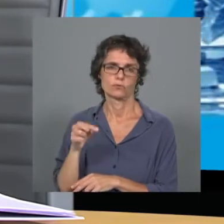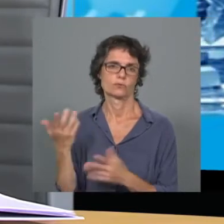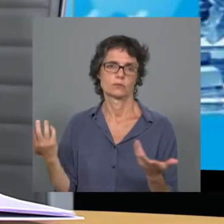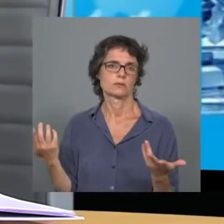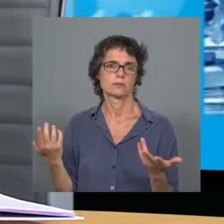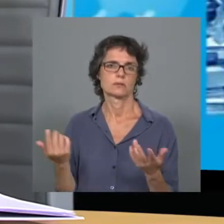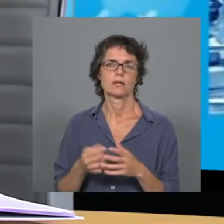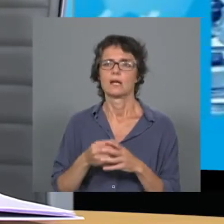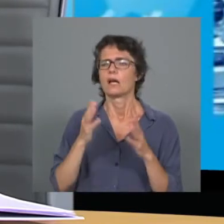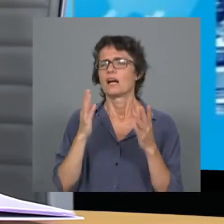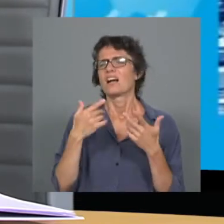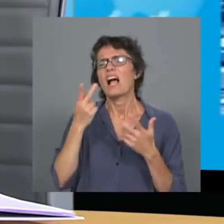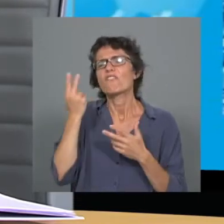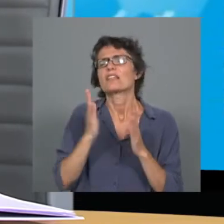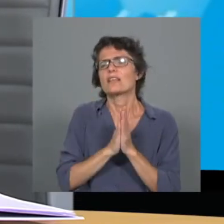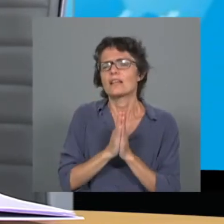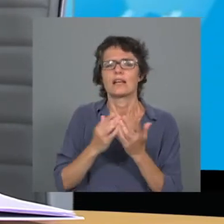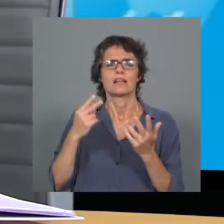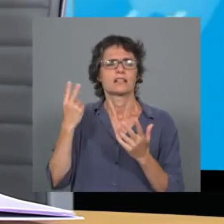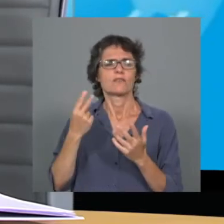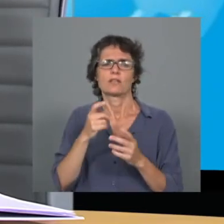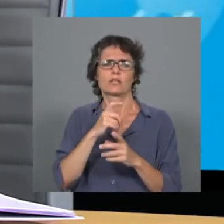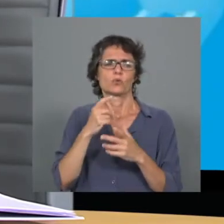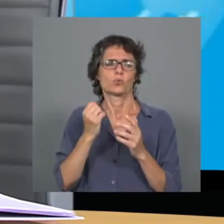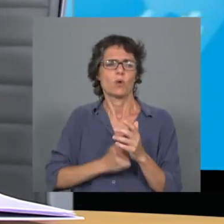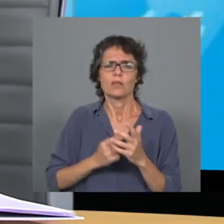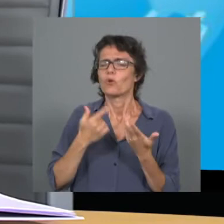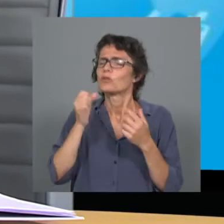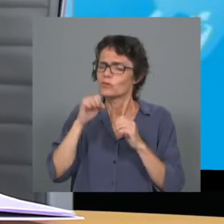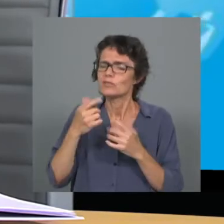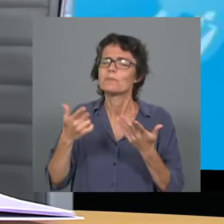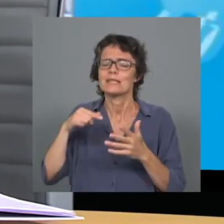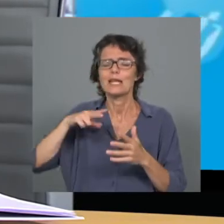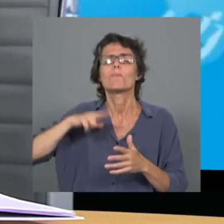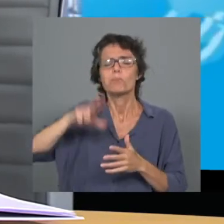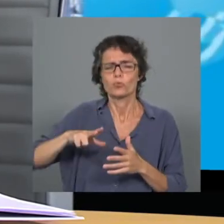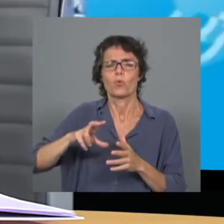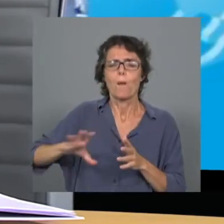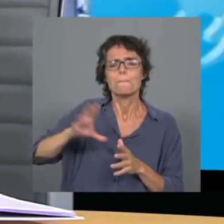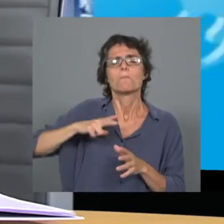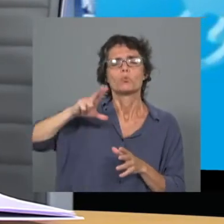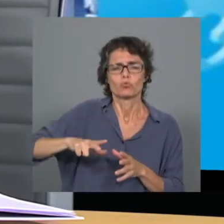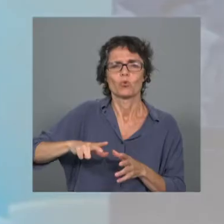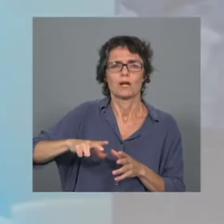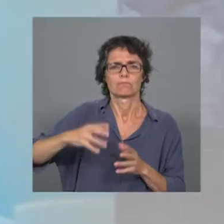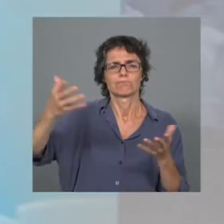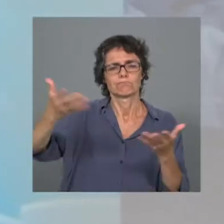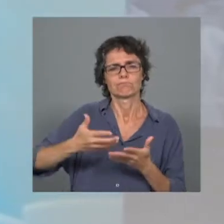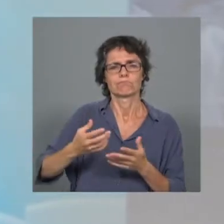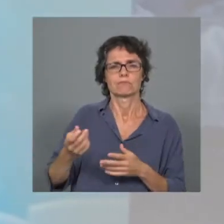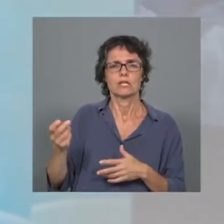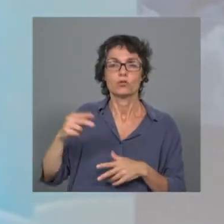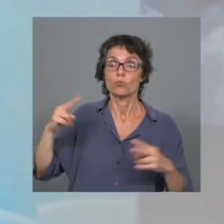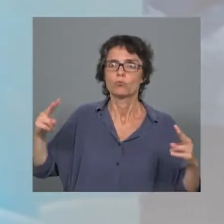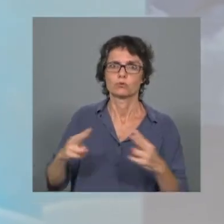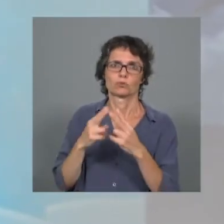dos católicos portugueses, eu acho que é falar de Portugal, não é? E é para todos. E da oportunidade que este grande acontecimento, por certo,